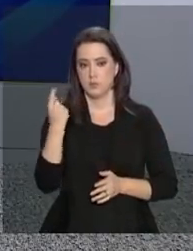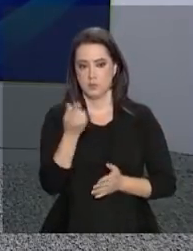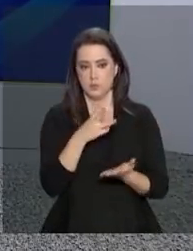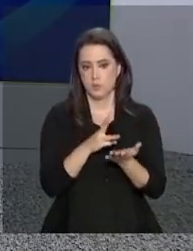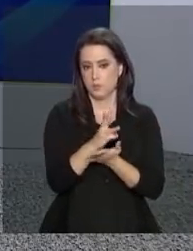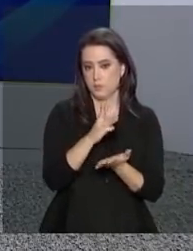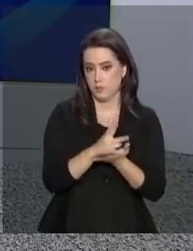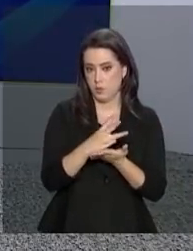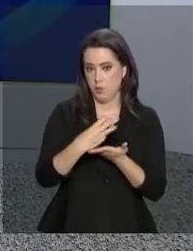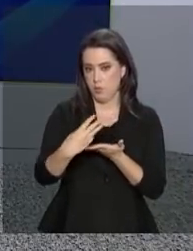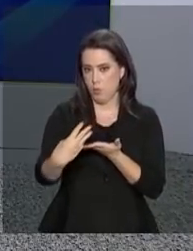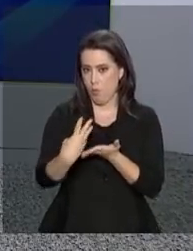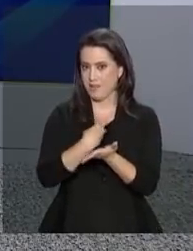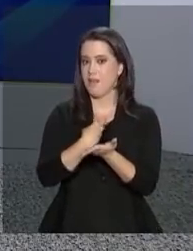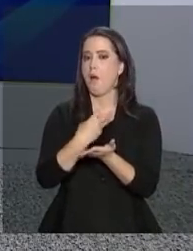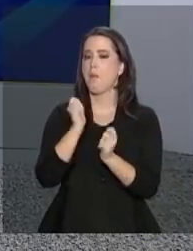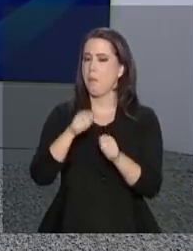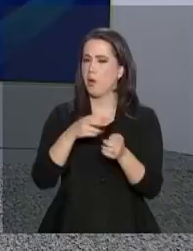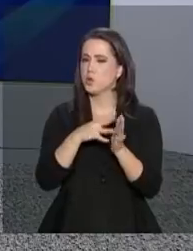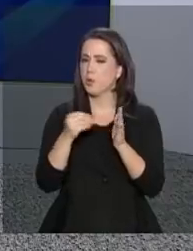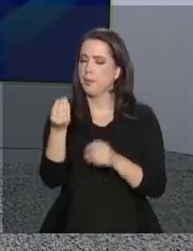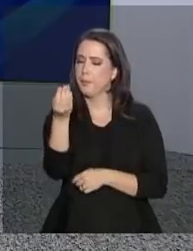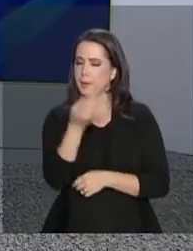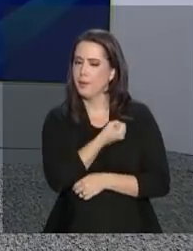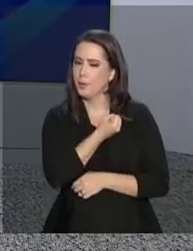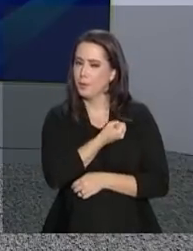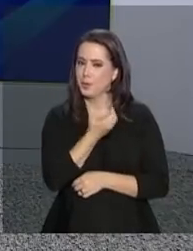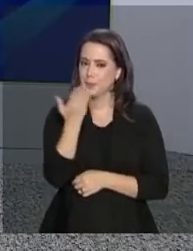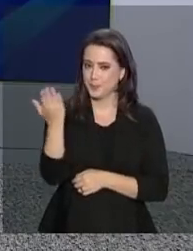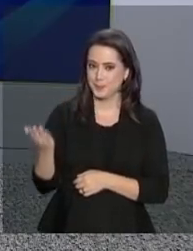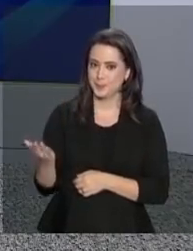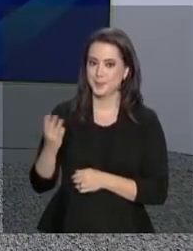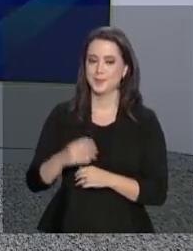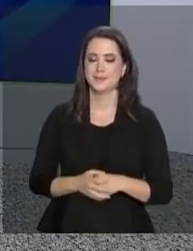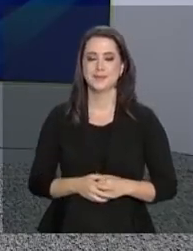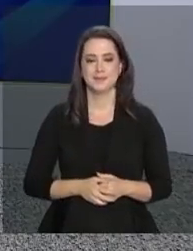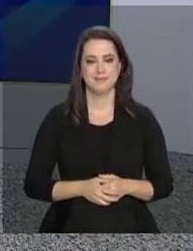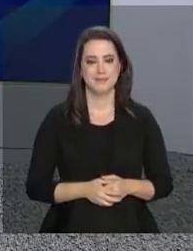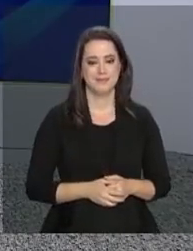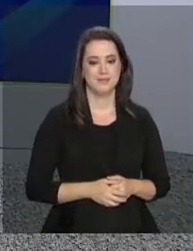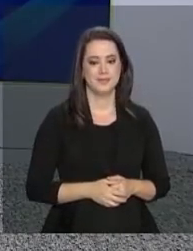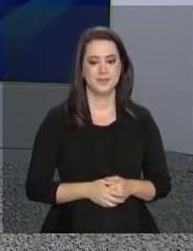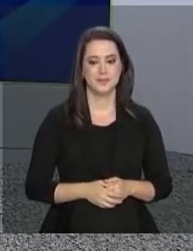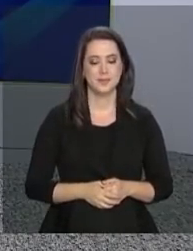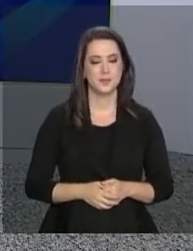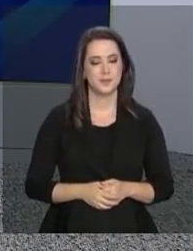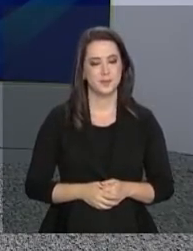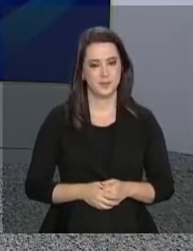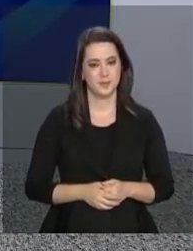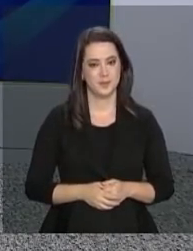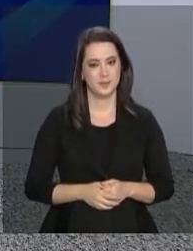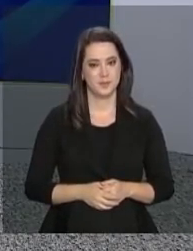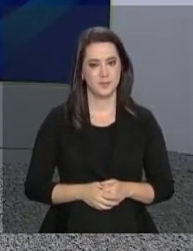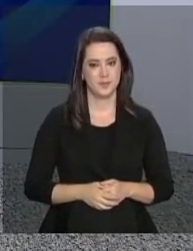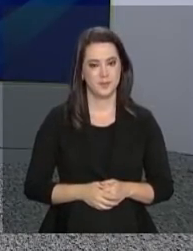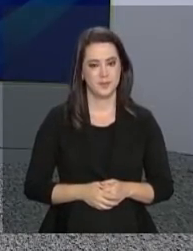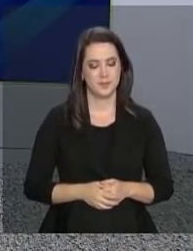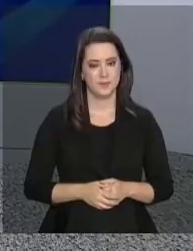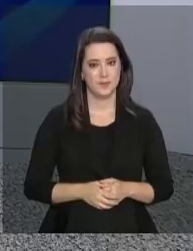para o nosso bate zap então anote aí é 61 9 98 67 87